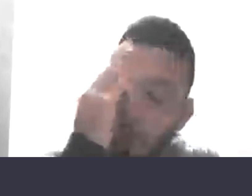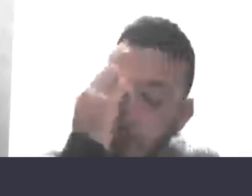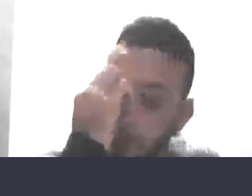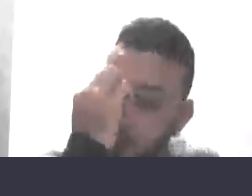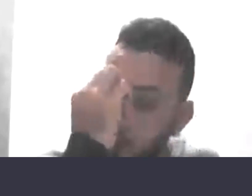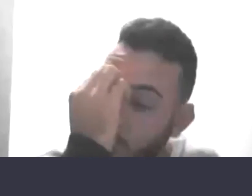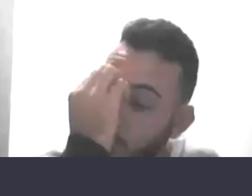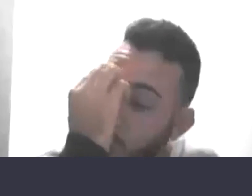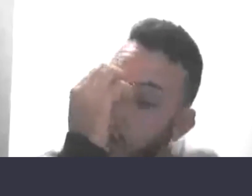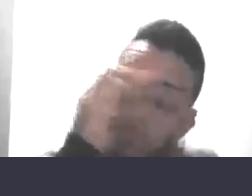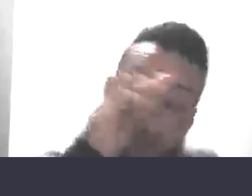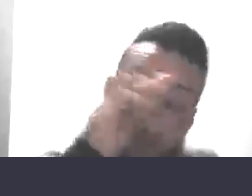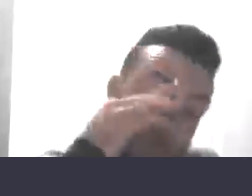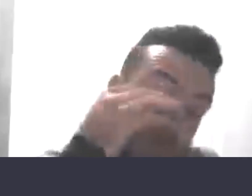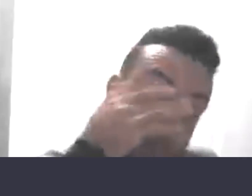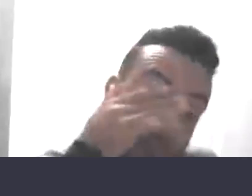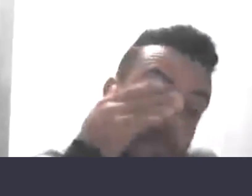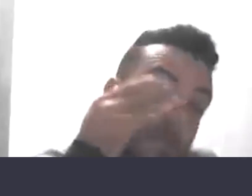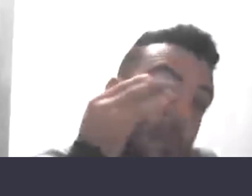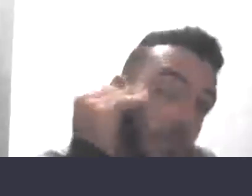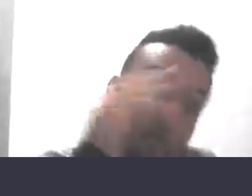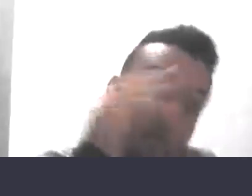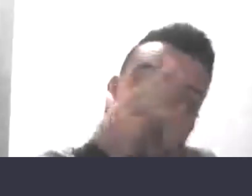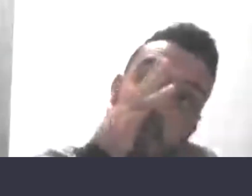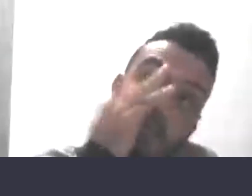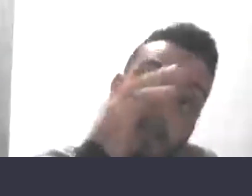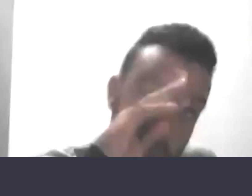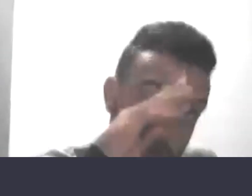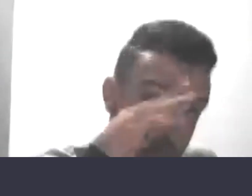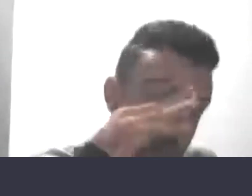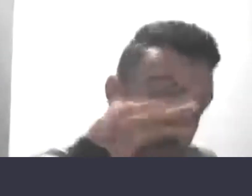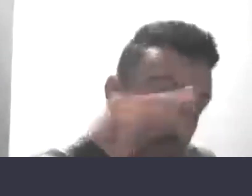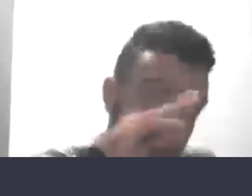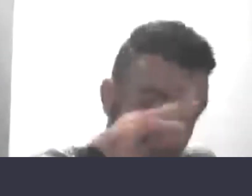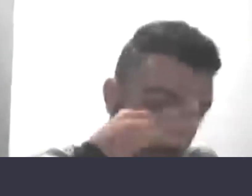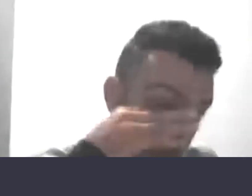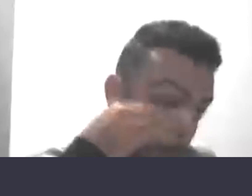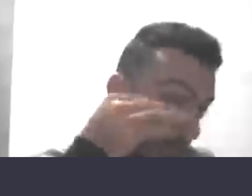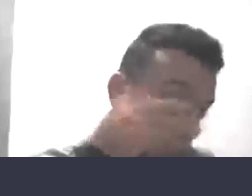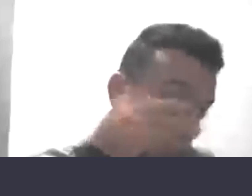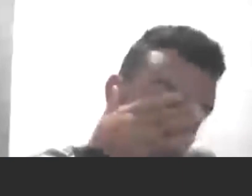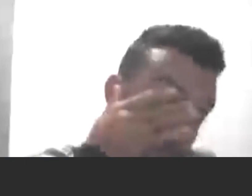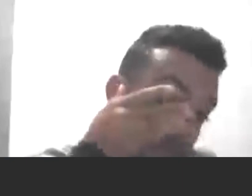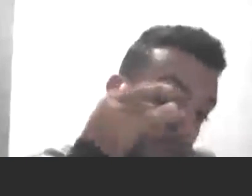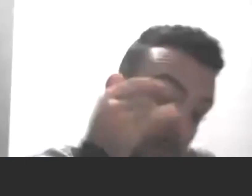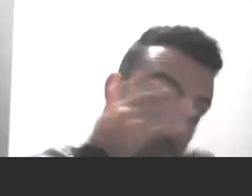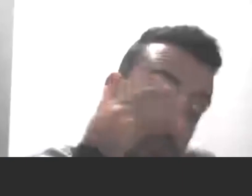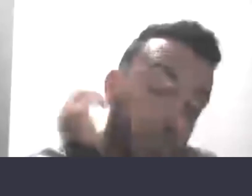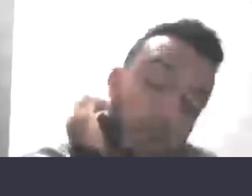só a tecnologia, mas a informação também. E isso, eu acho isso muito importante.